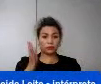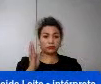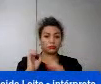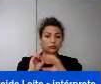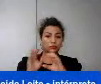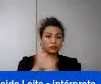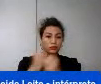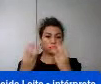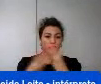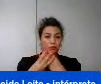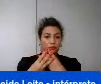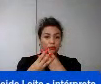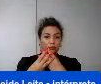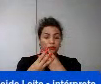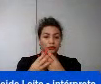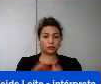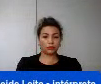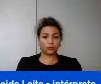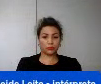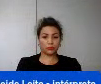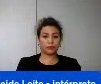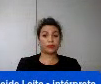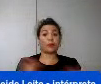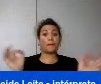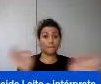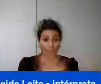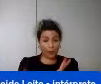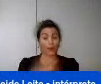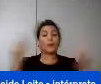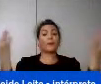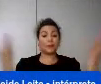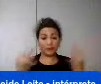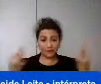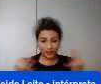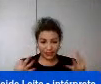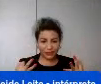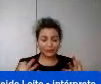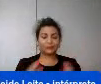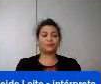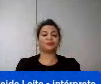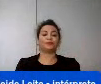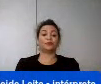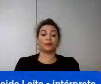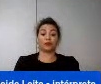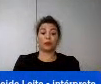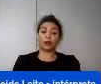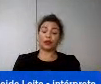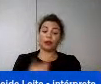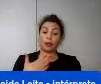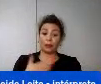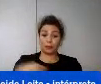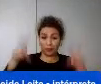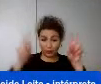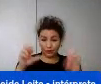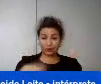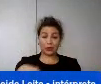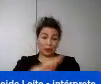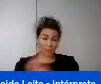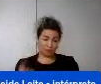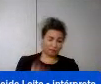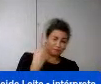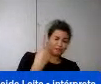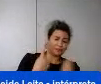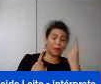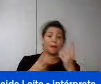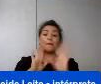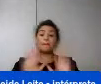eu acho que já está aqui, né? Ah, pronto, perfeito. Então, o meu título tem um nome esquisito, né? Mas eu